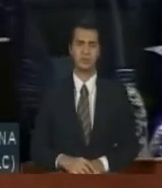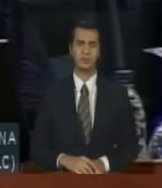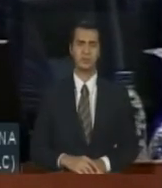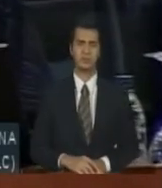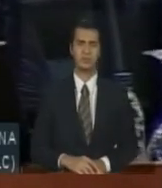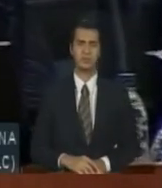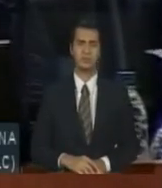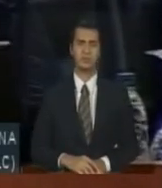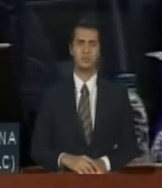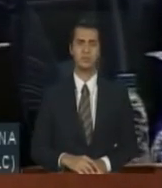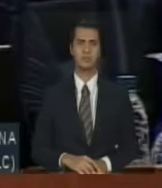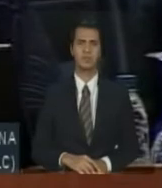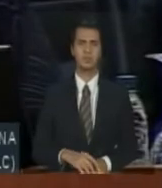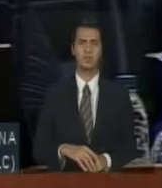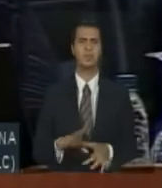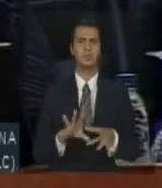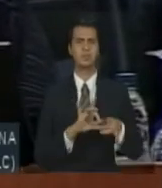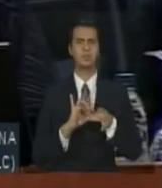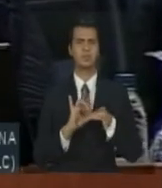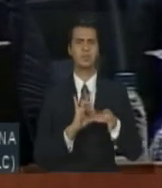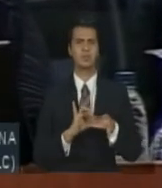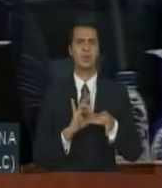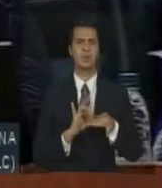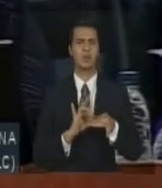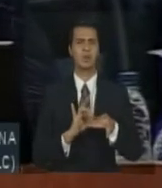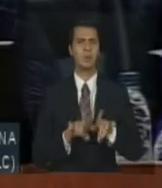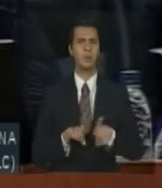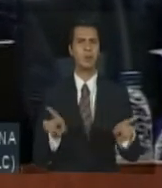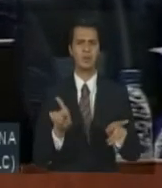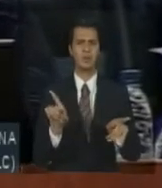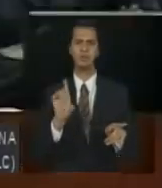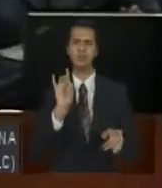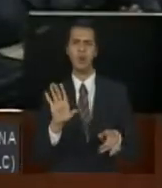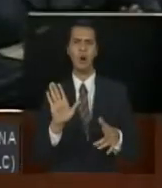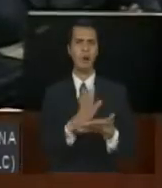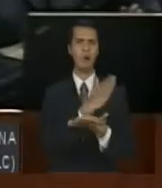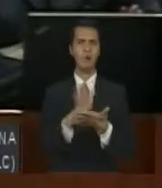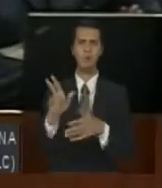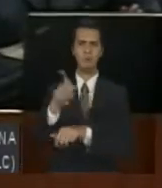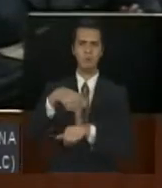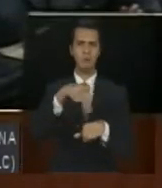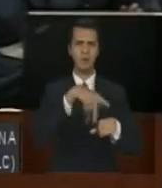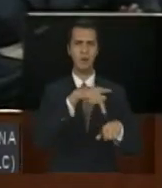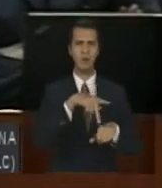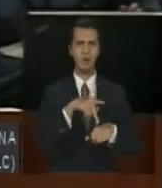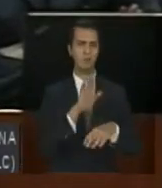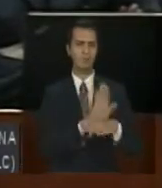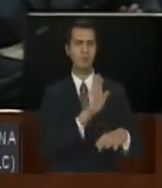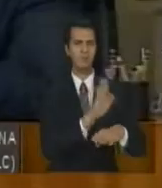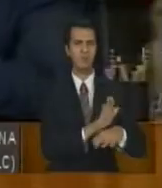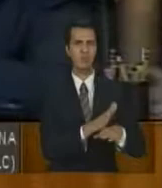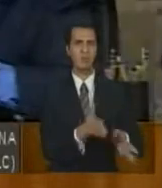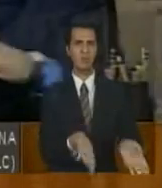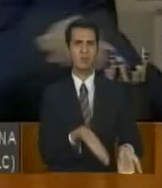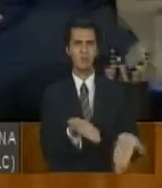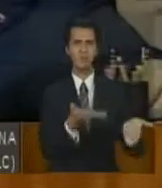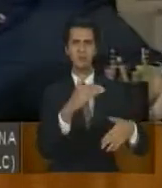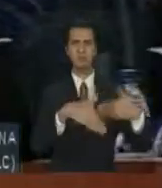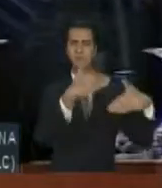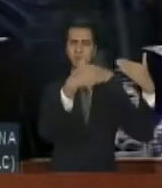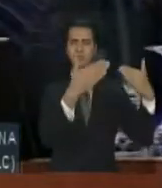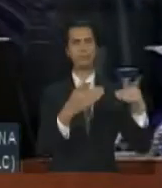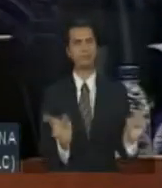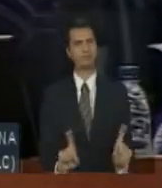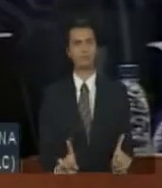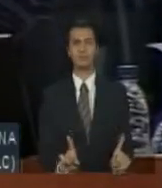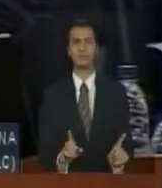aquela que beneficie apenas alguns países, mas uma